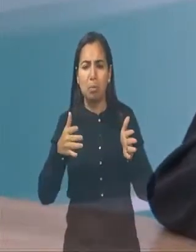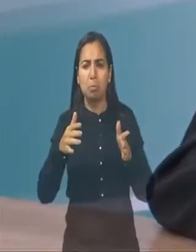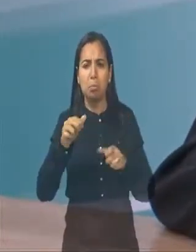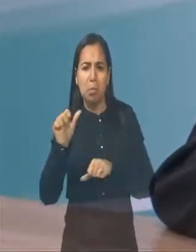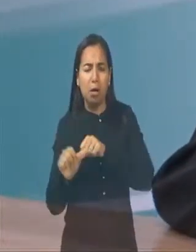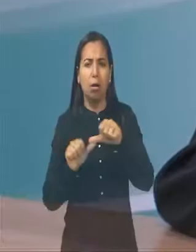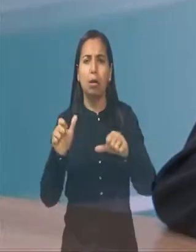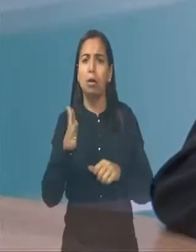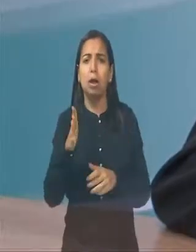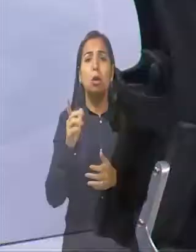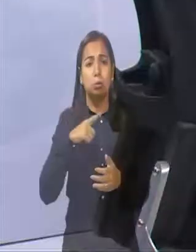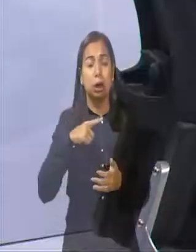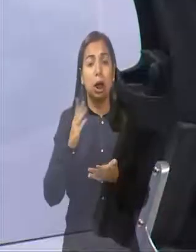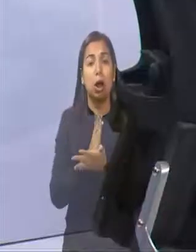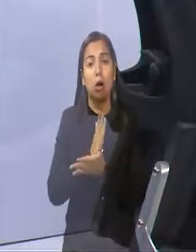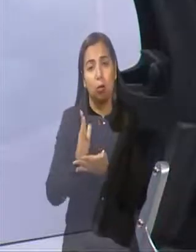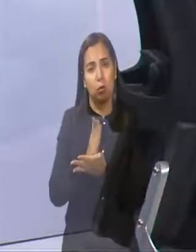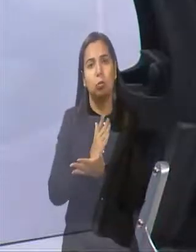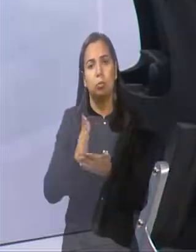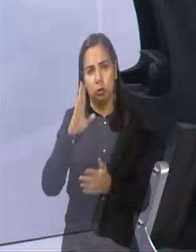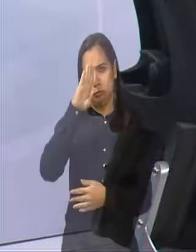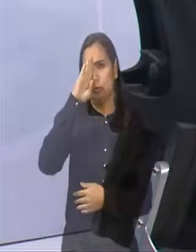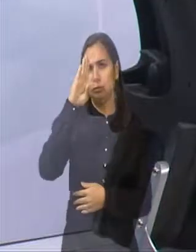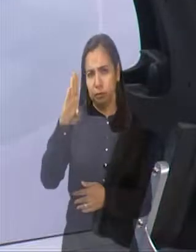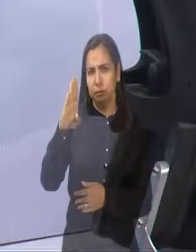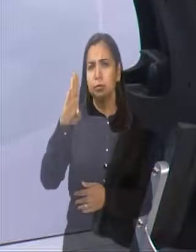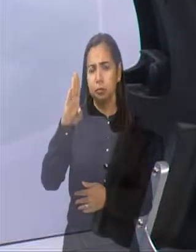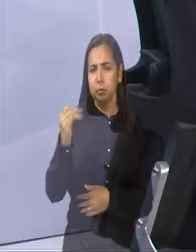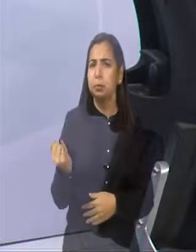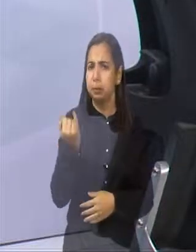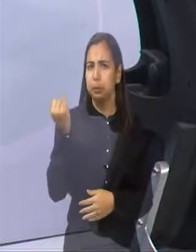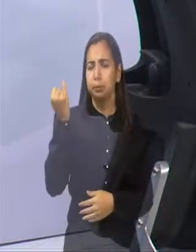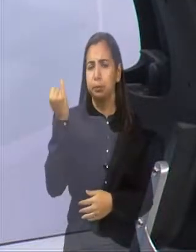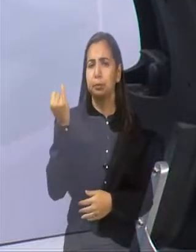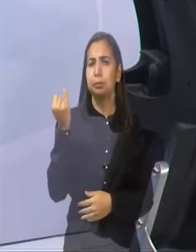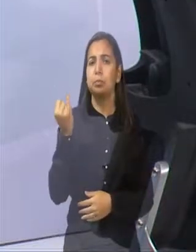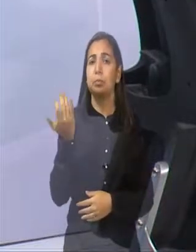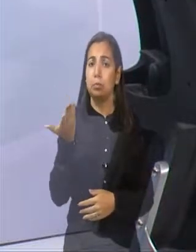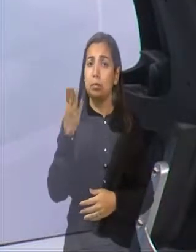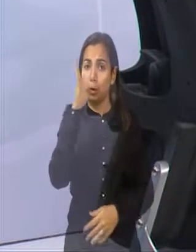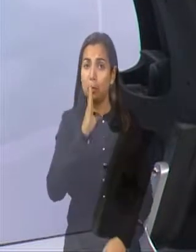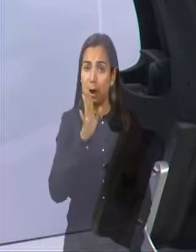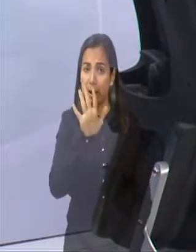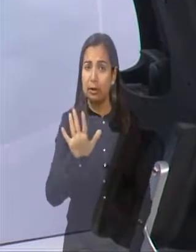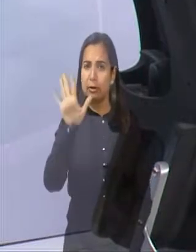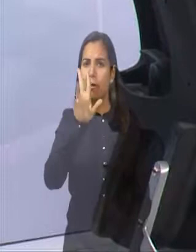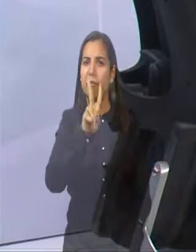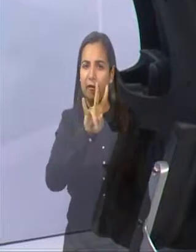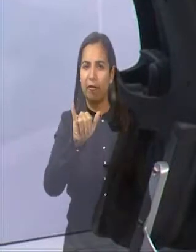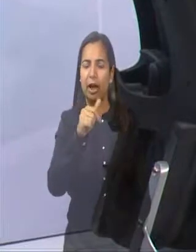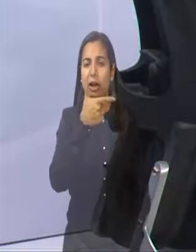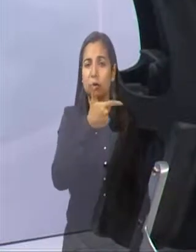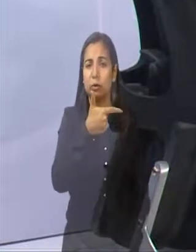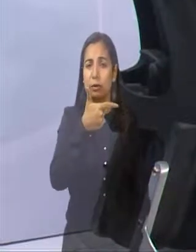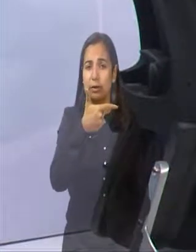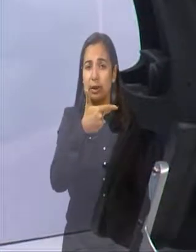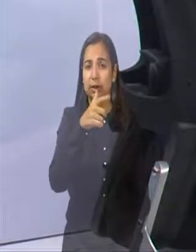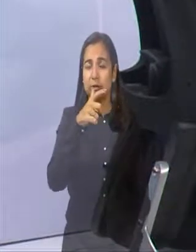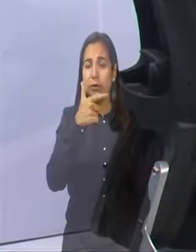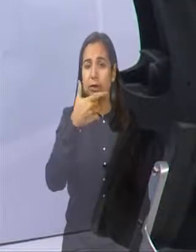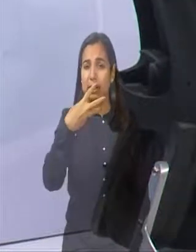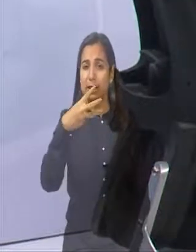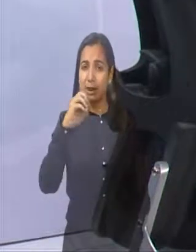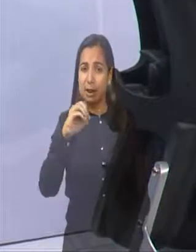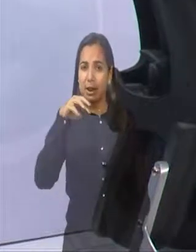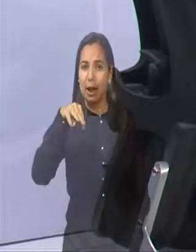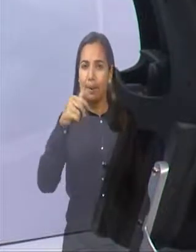Apenas algumas coisas fundamentais. O Brasil vai chegar a 230 milhões de habitantes